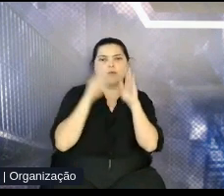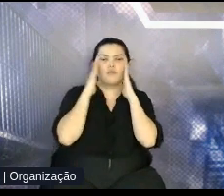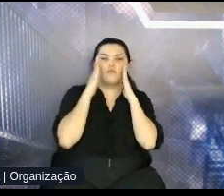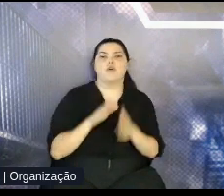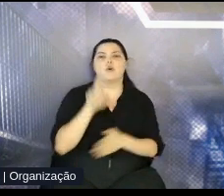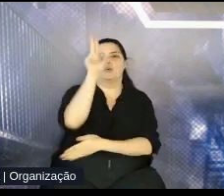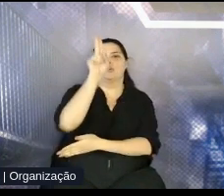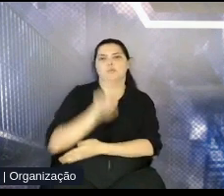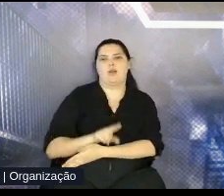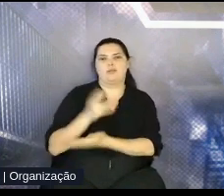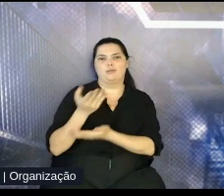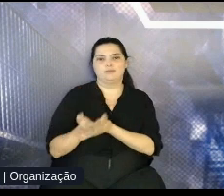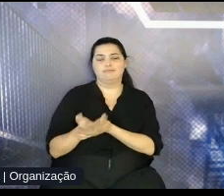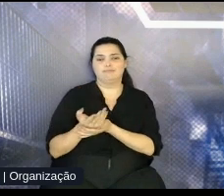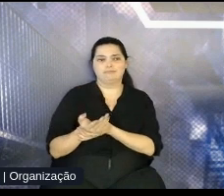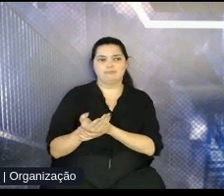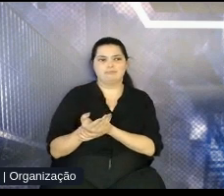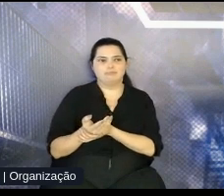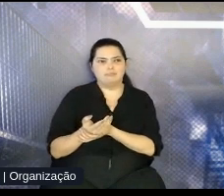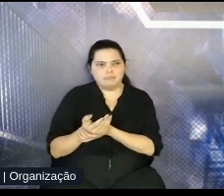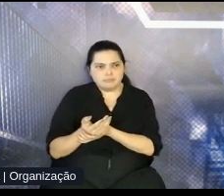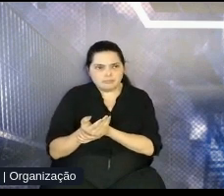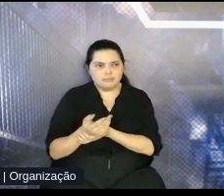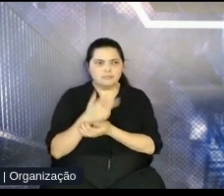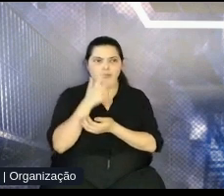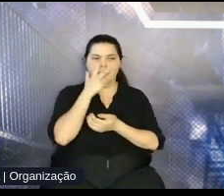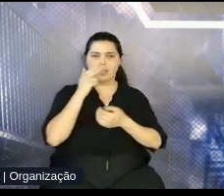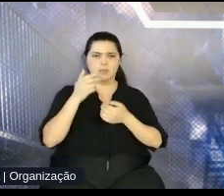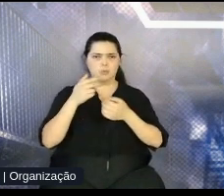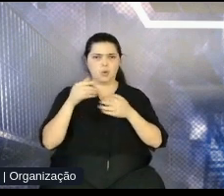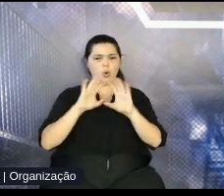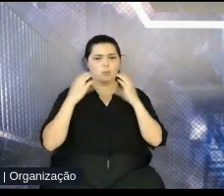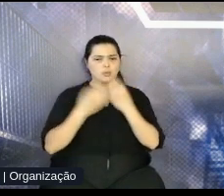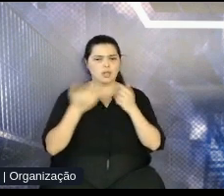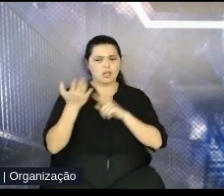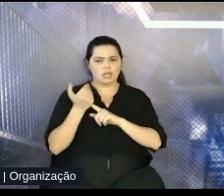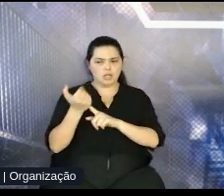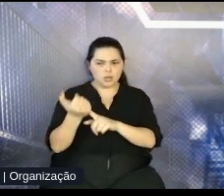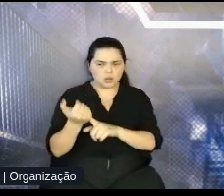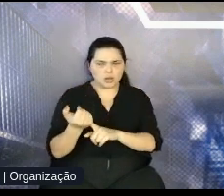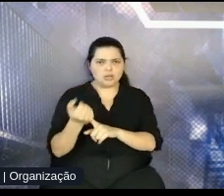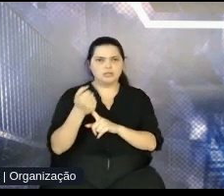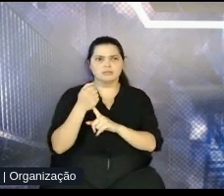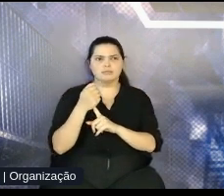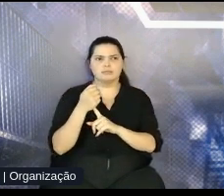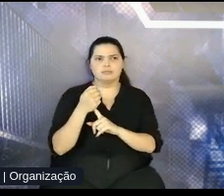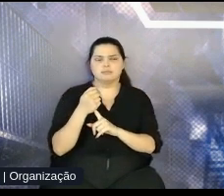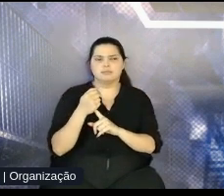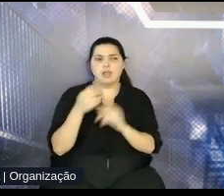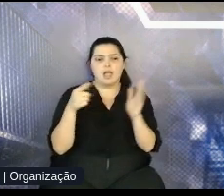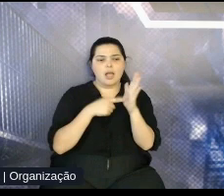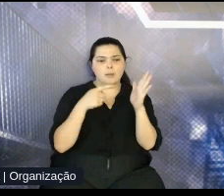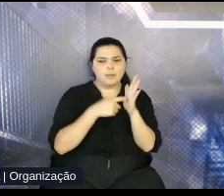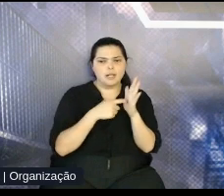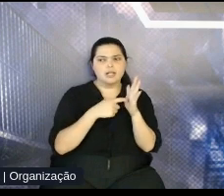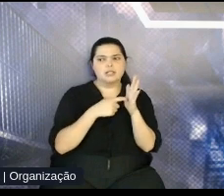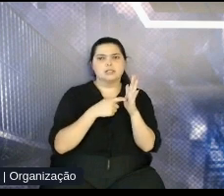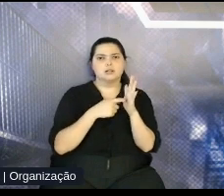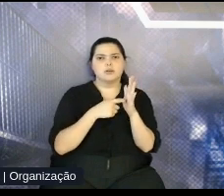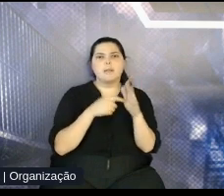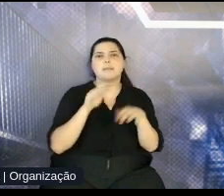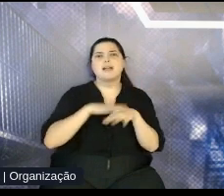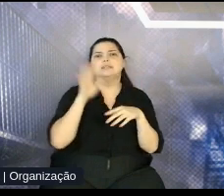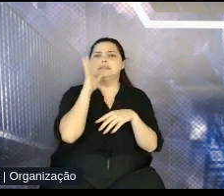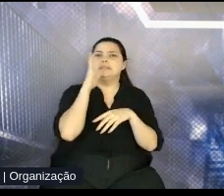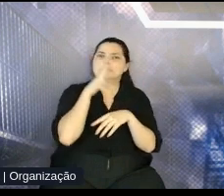Então, embora oportunidades tecnológicas se multipliquem rapidamente, né, as aplicações clínicas são mais lentas.